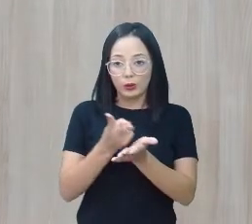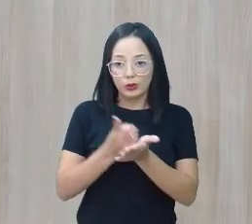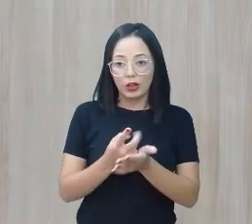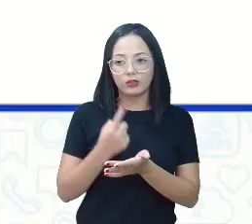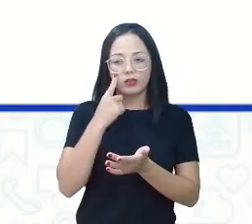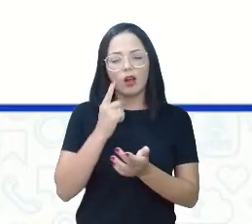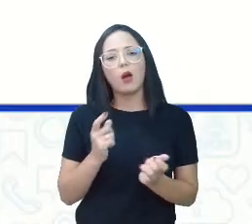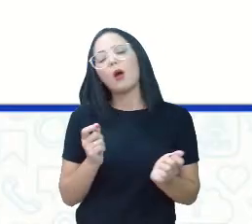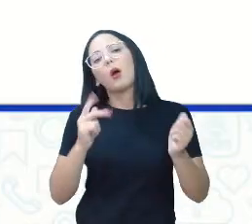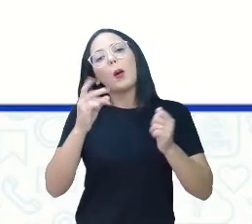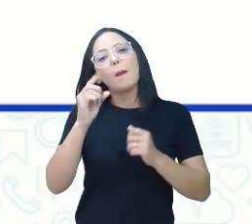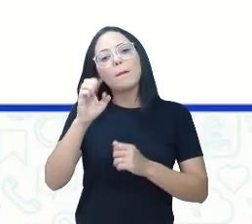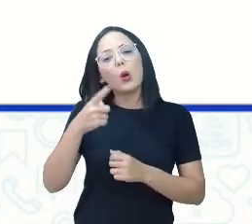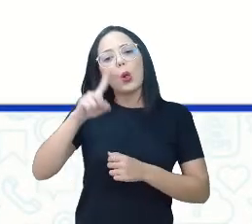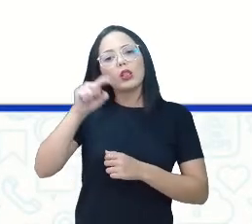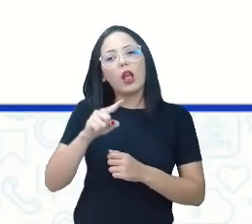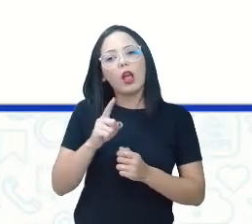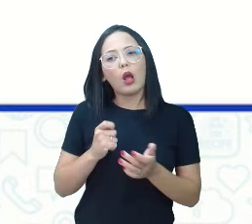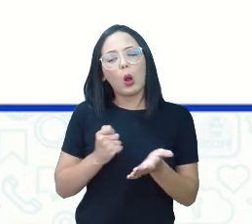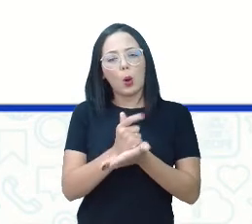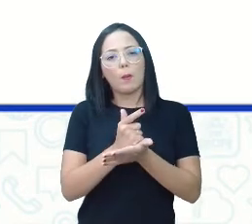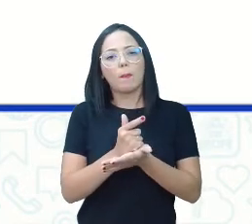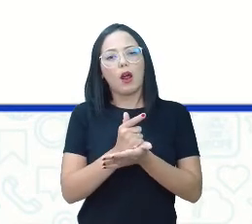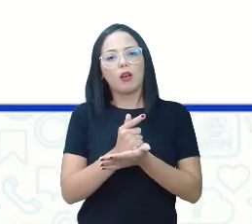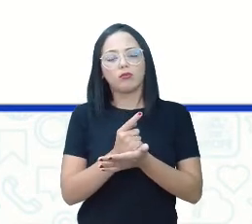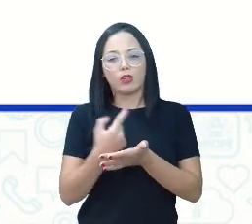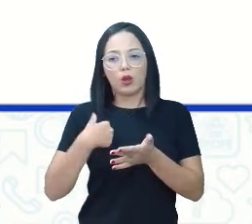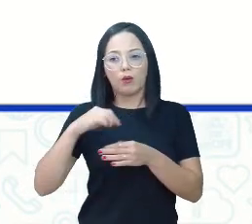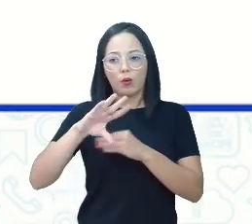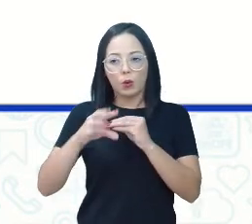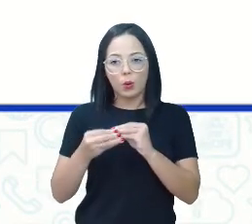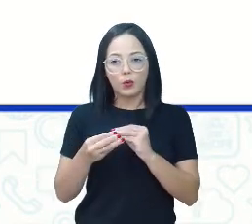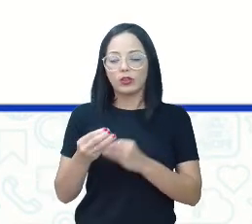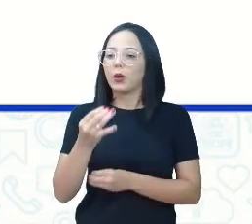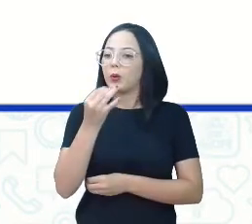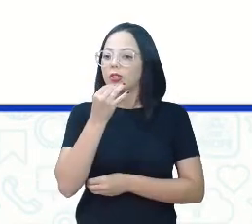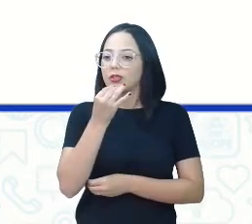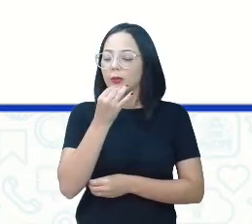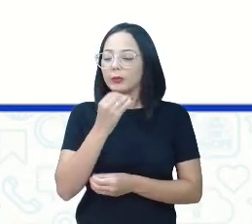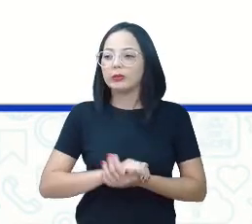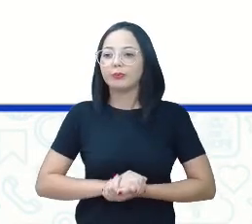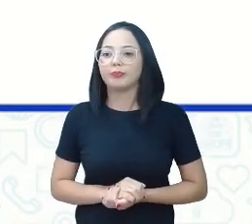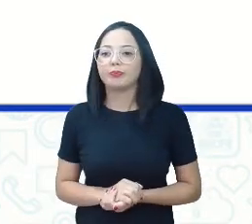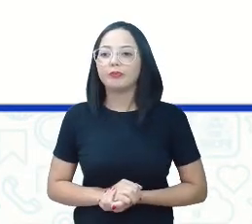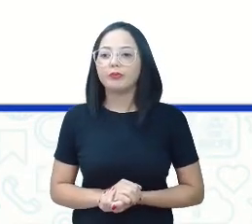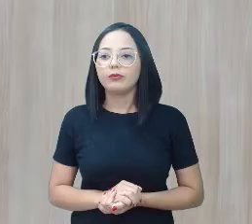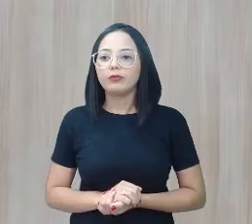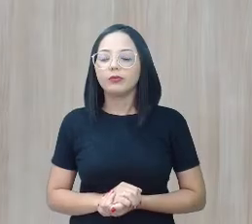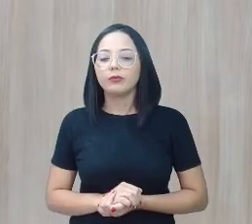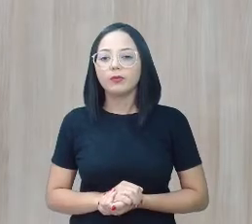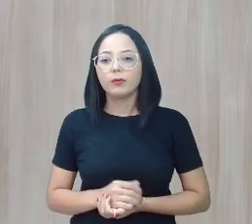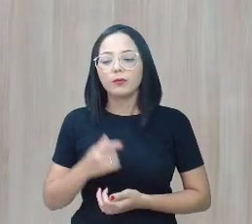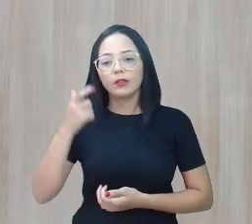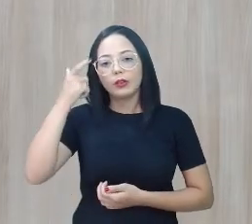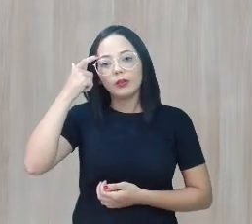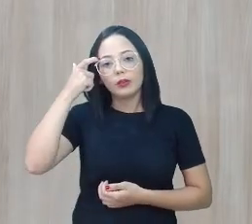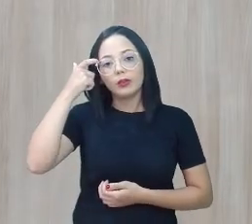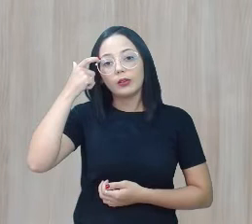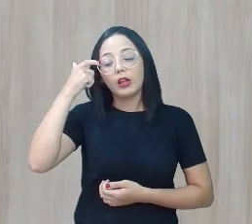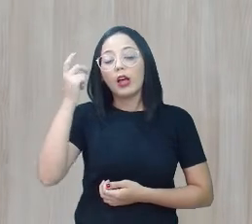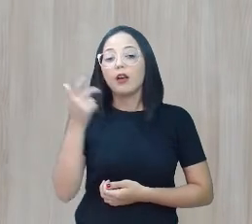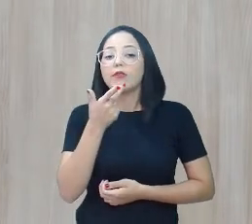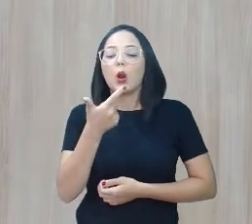Poder comprar. Um exemplo, vou completar esse exemplo aqui. Eu falo assim, eu só vou